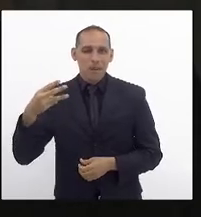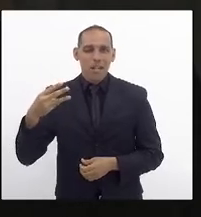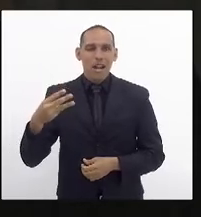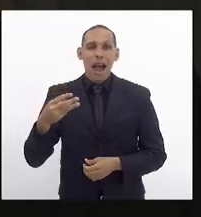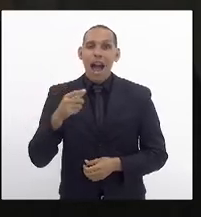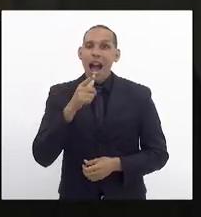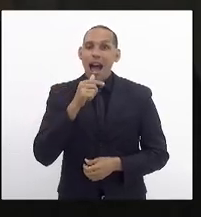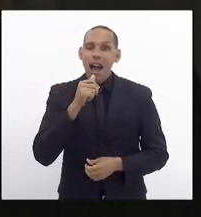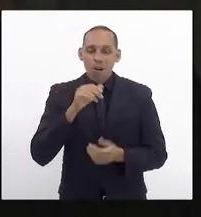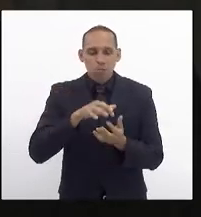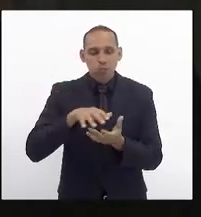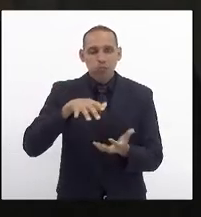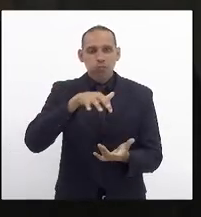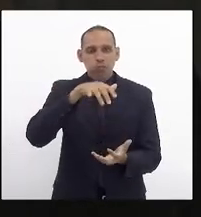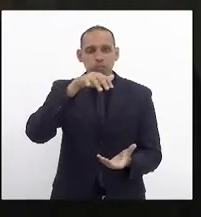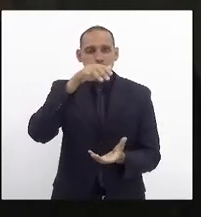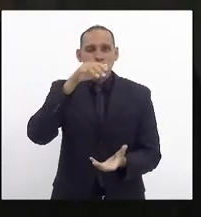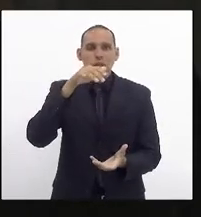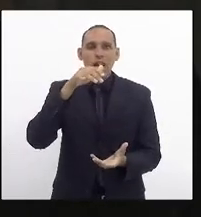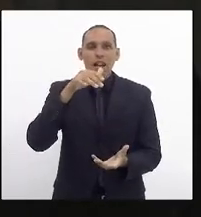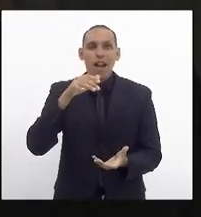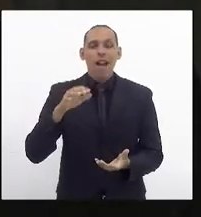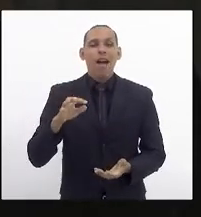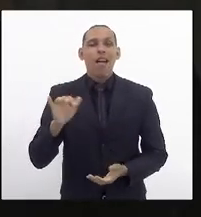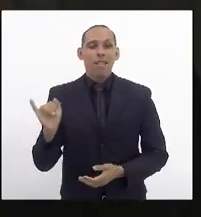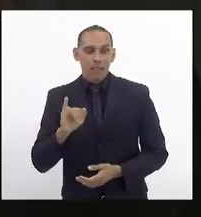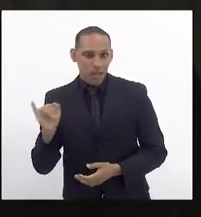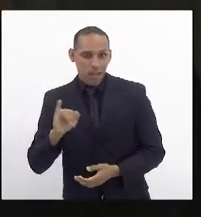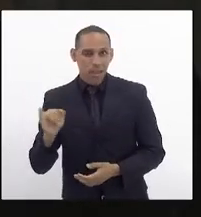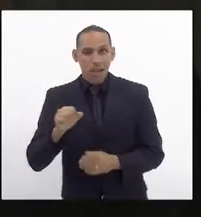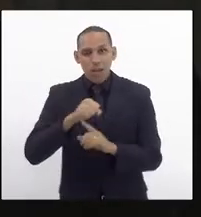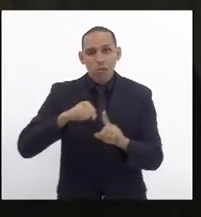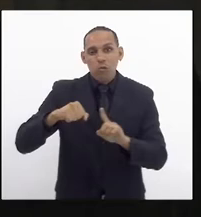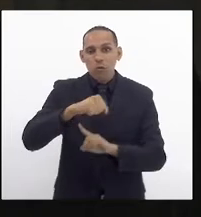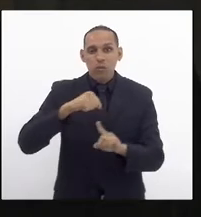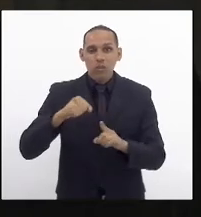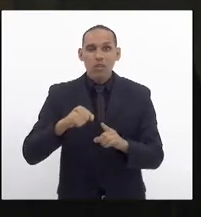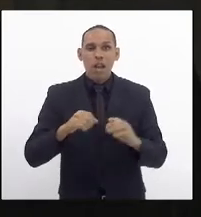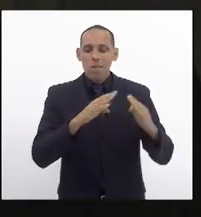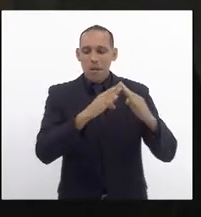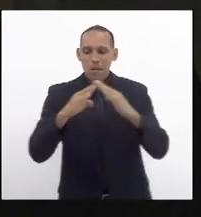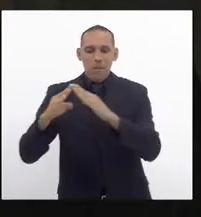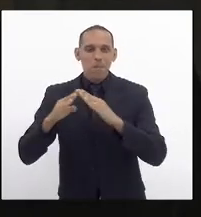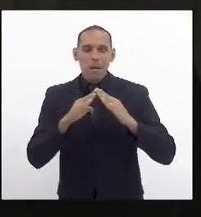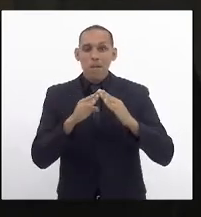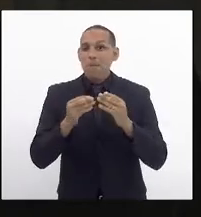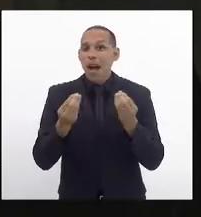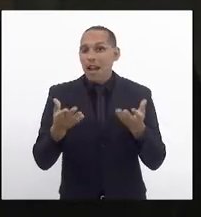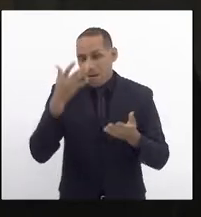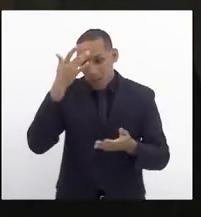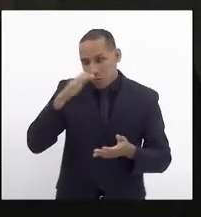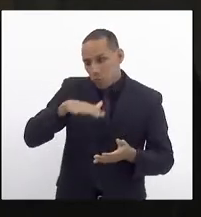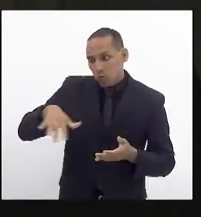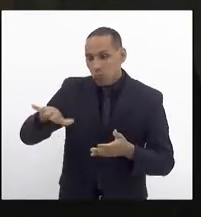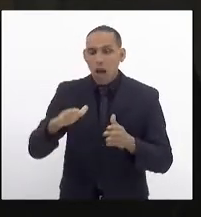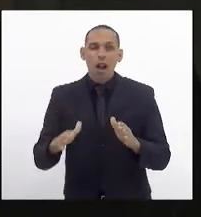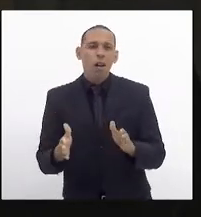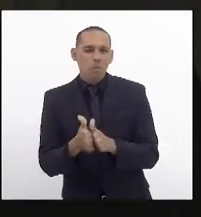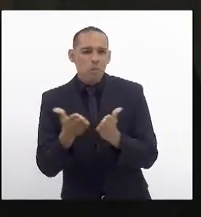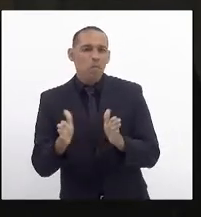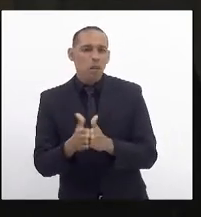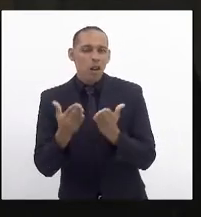tarifa social em imóveis residenciais em áreas de interesse social garantindo que a população de baixa renda